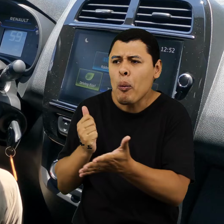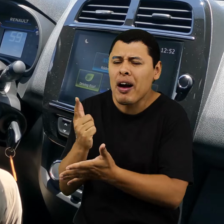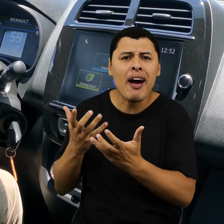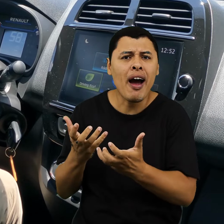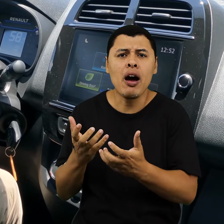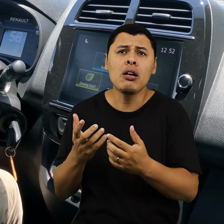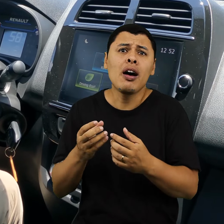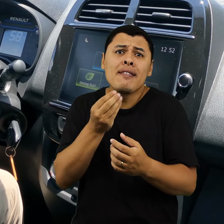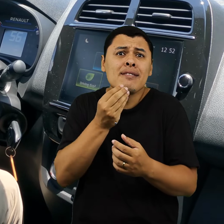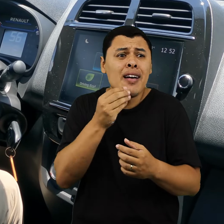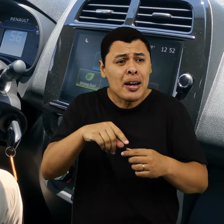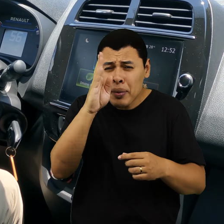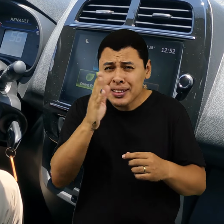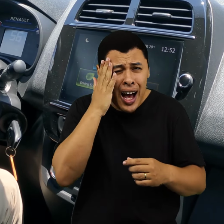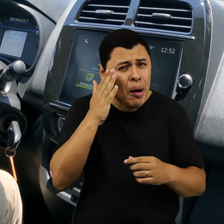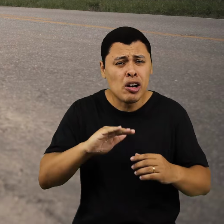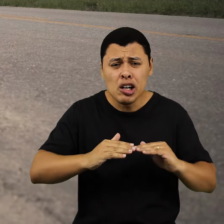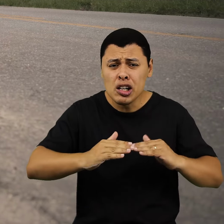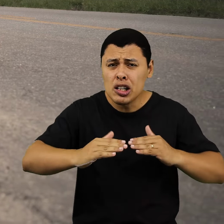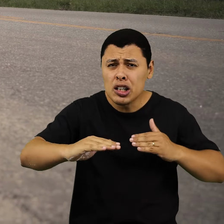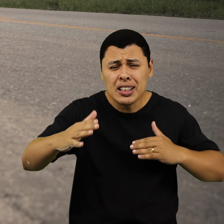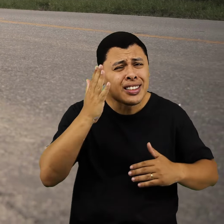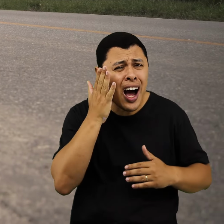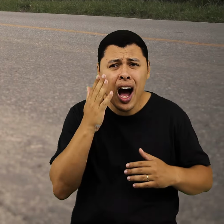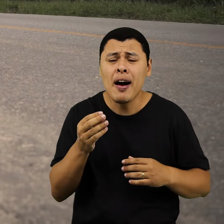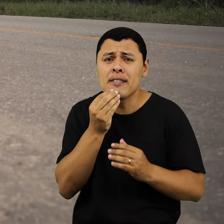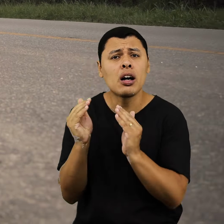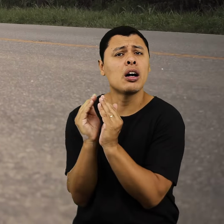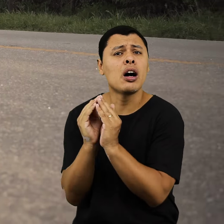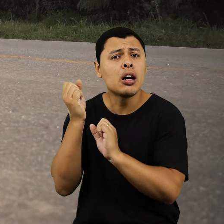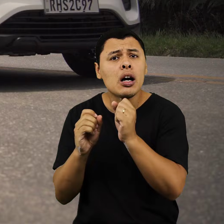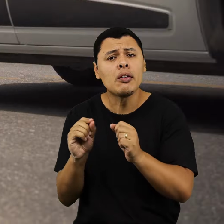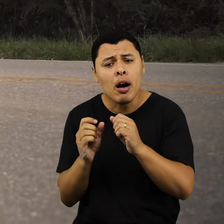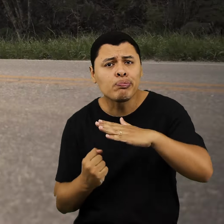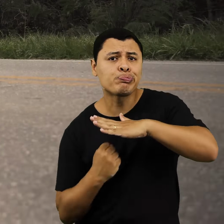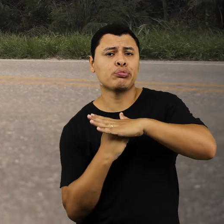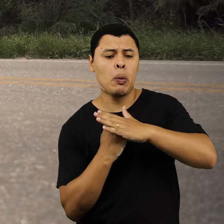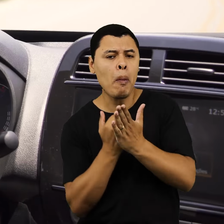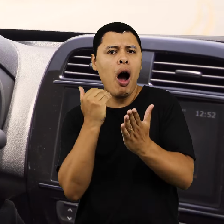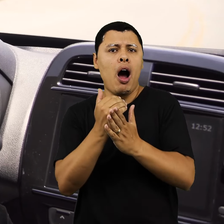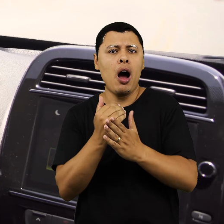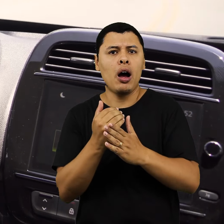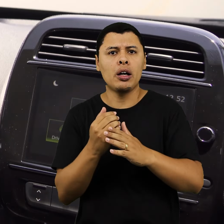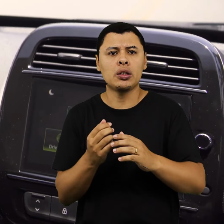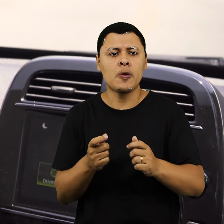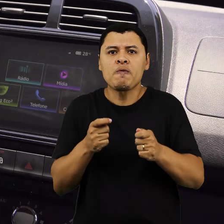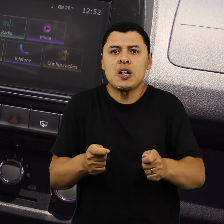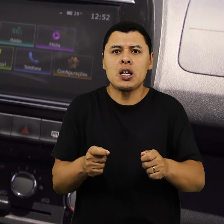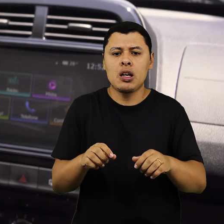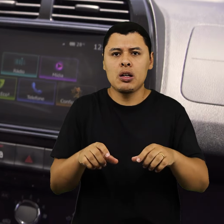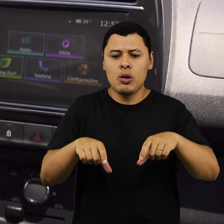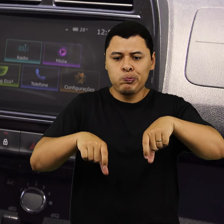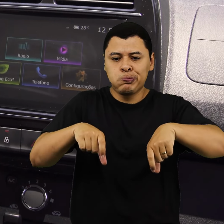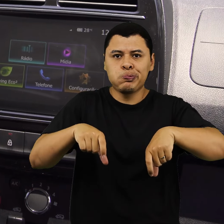mundo vai lidar com pancadas na suspensão. E aí a falta de você não ter um batente hidráulico, já que não tem um curso de